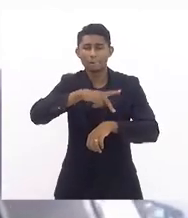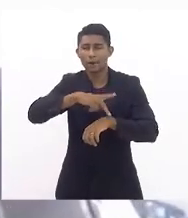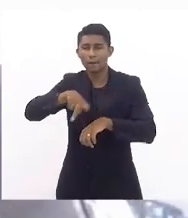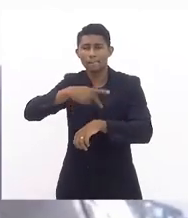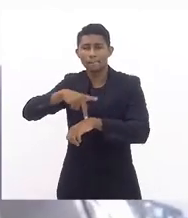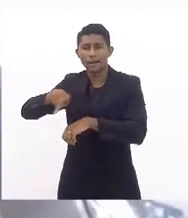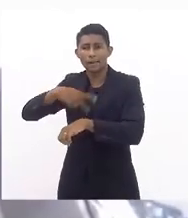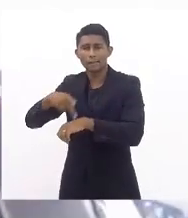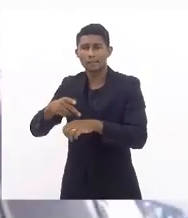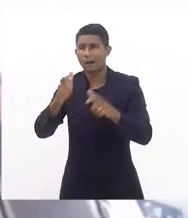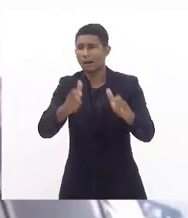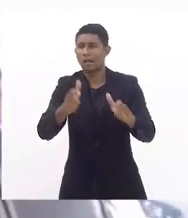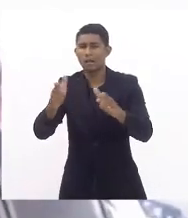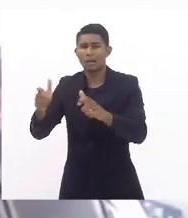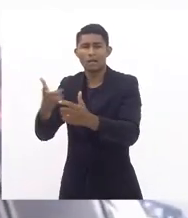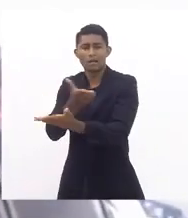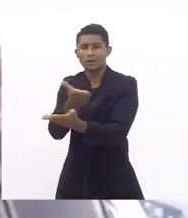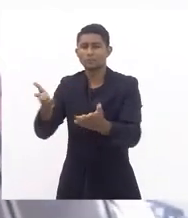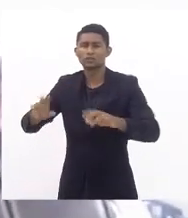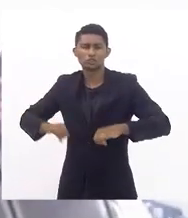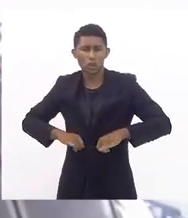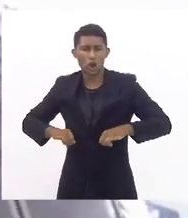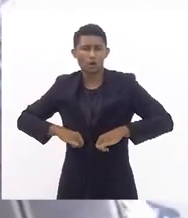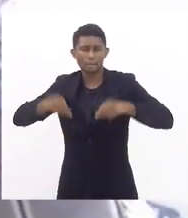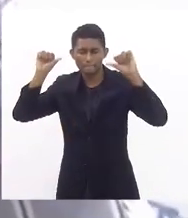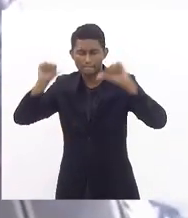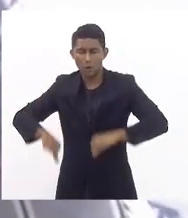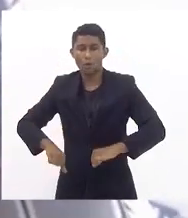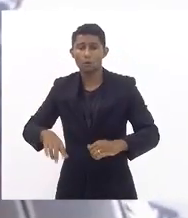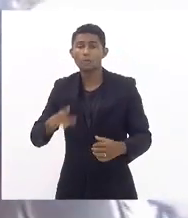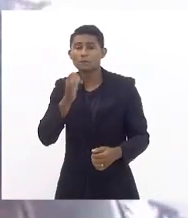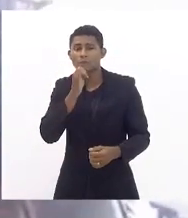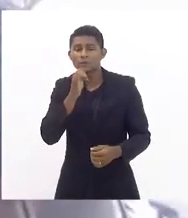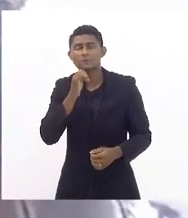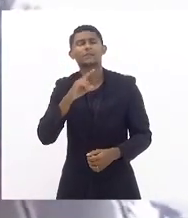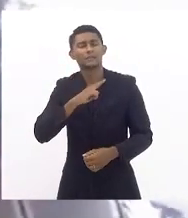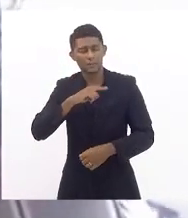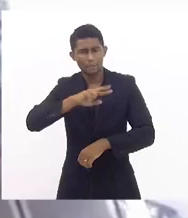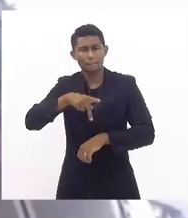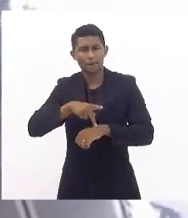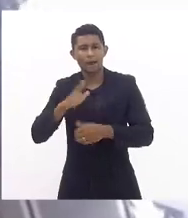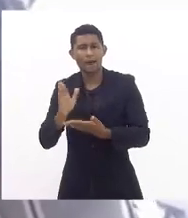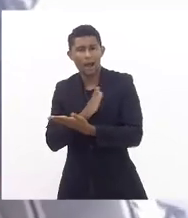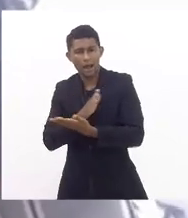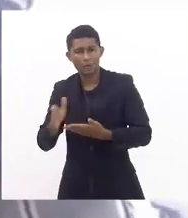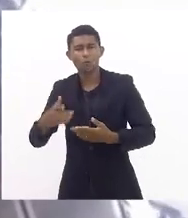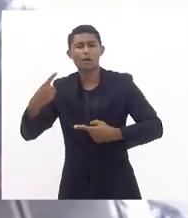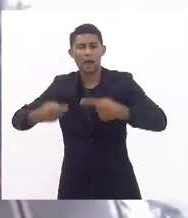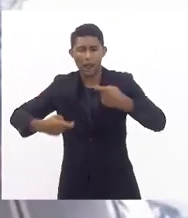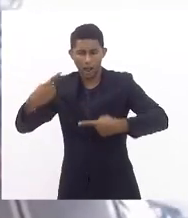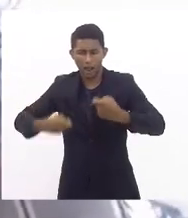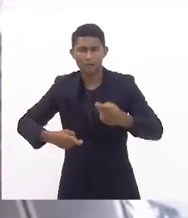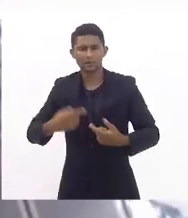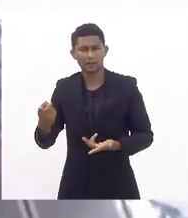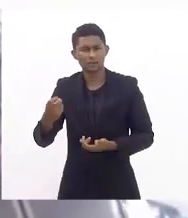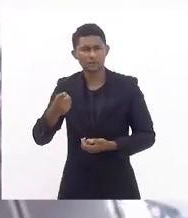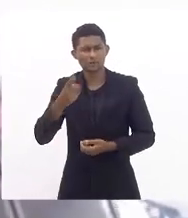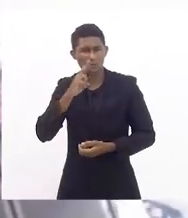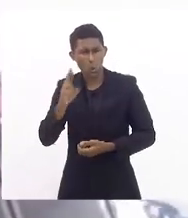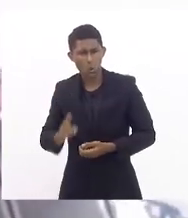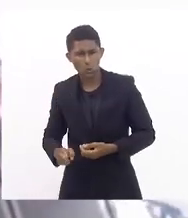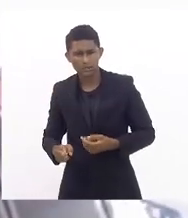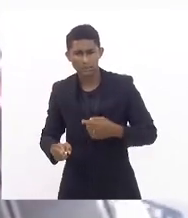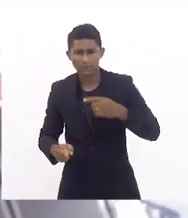A gente está hoje mesmo numa situação mundial que há guerra em alguns países, não apenas na Rússia e Ucrânia,